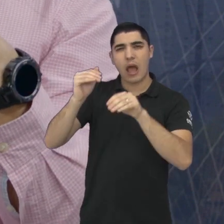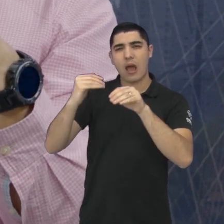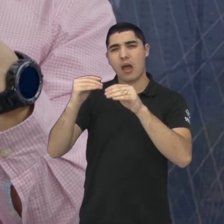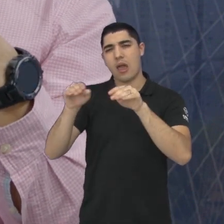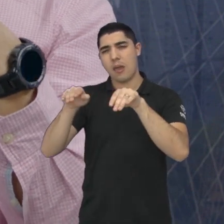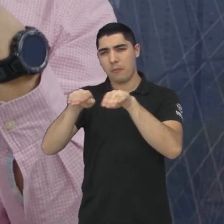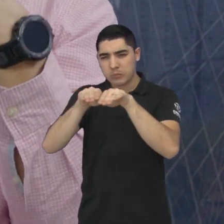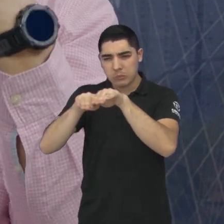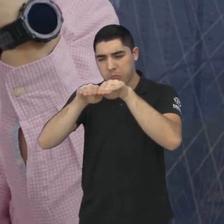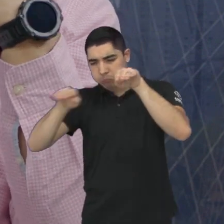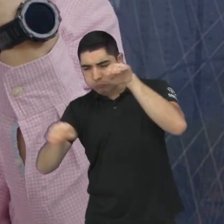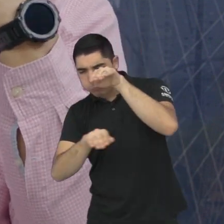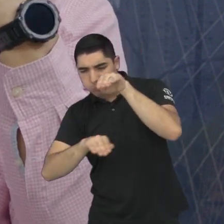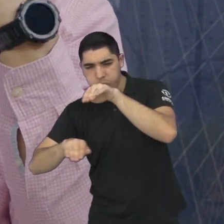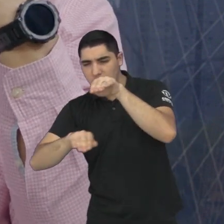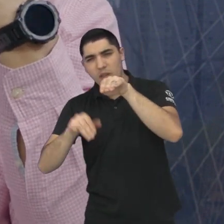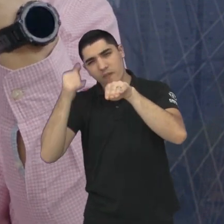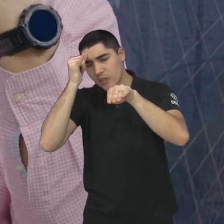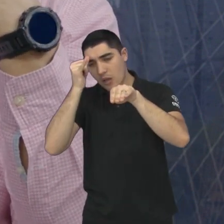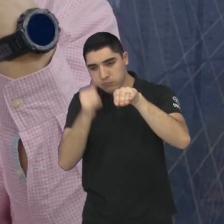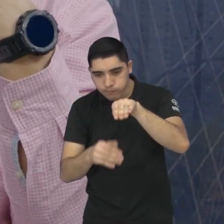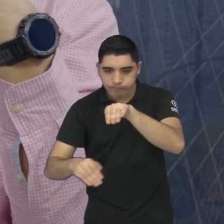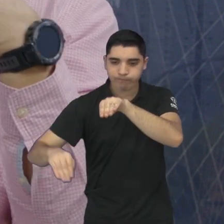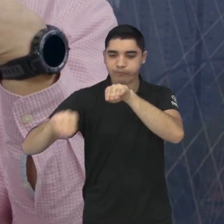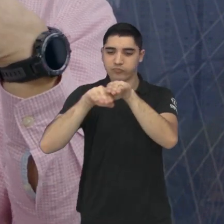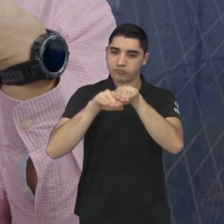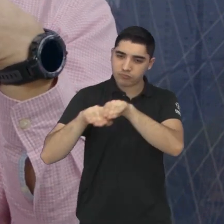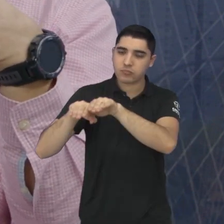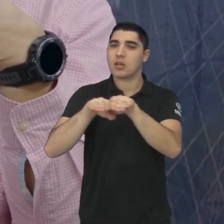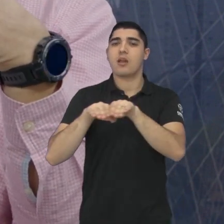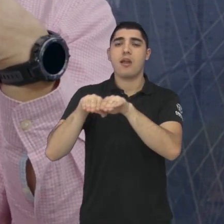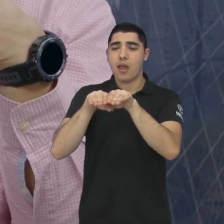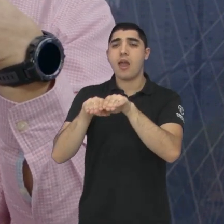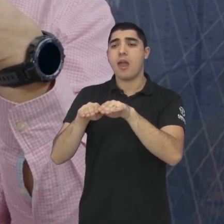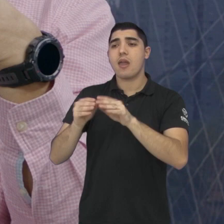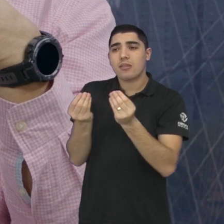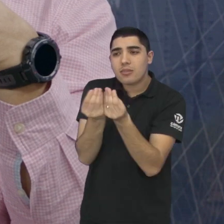Equilíbrio, redução de desigualdades, condições mais